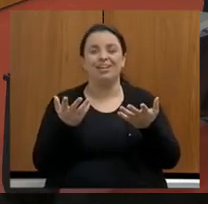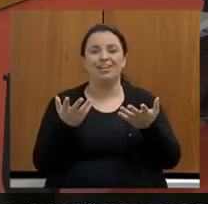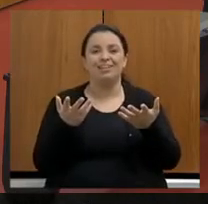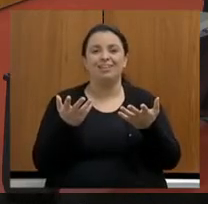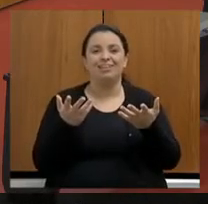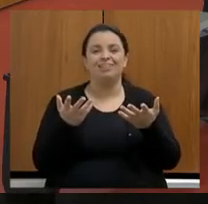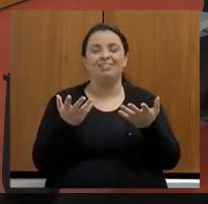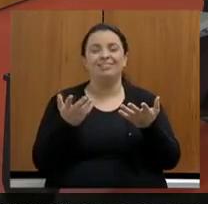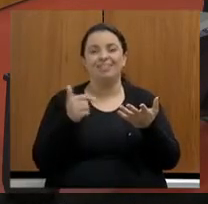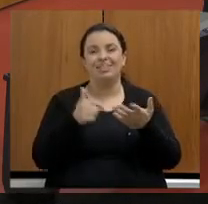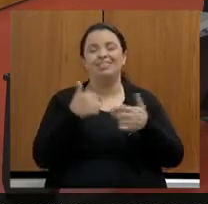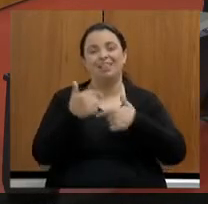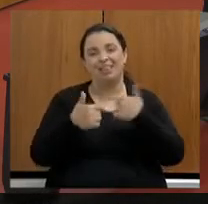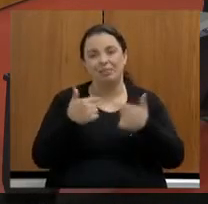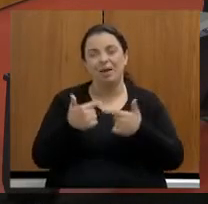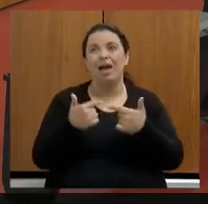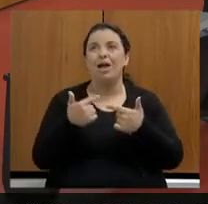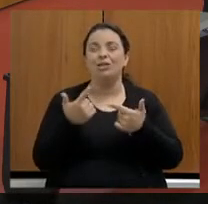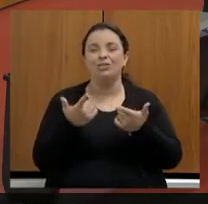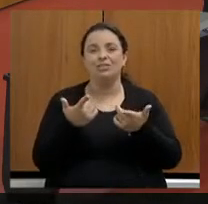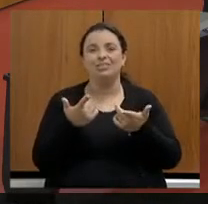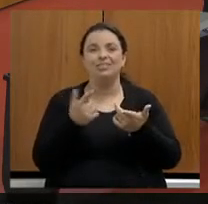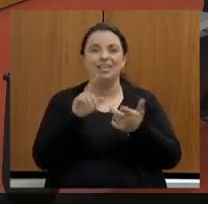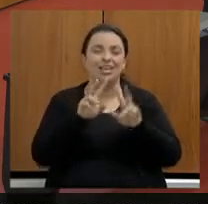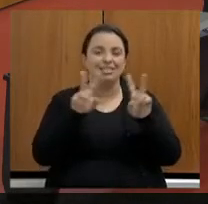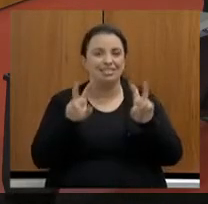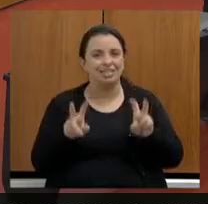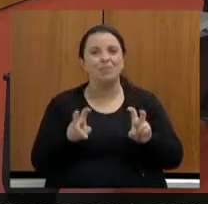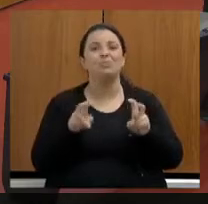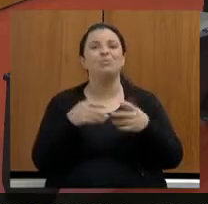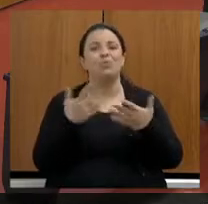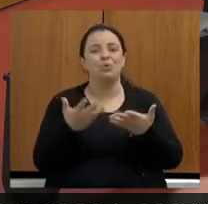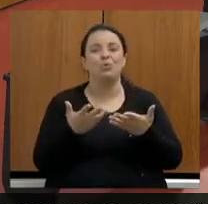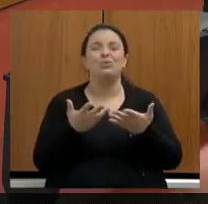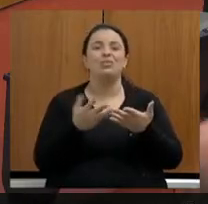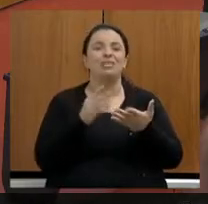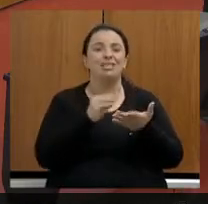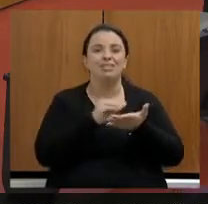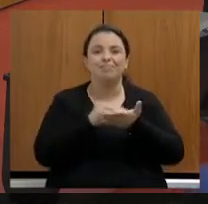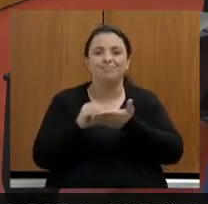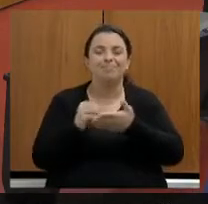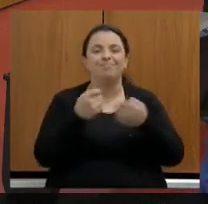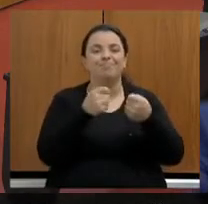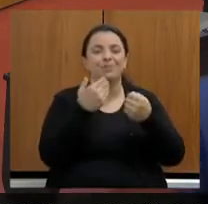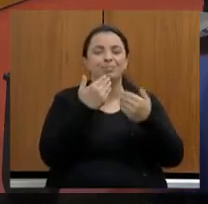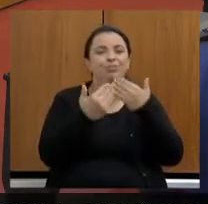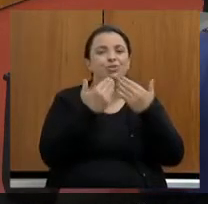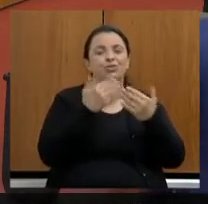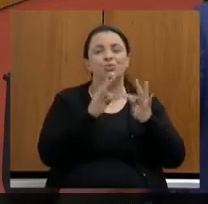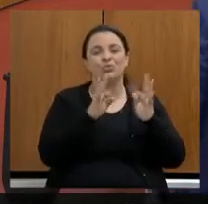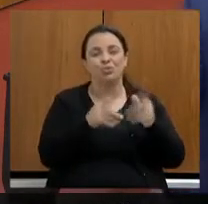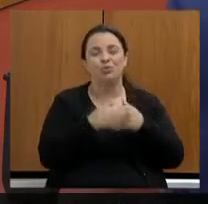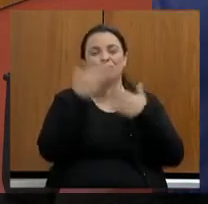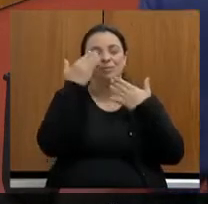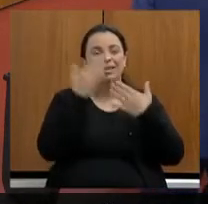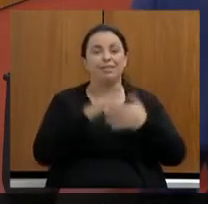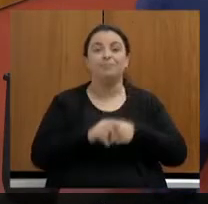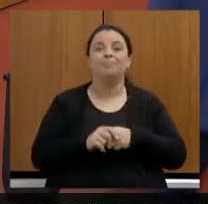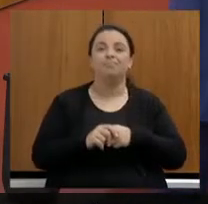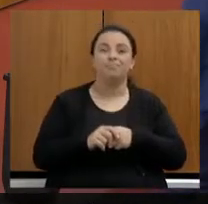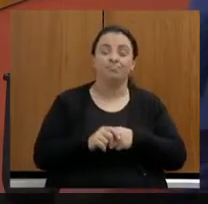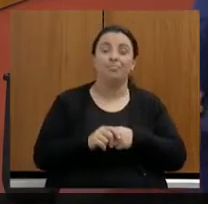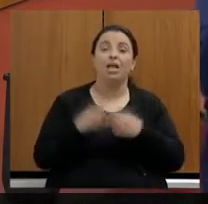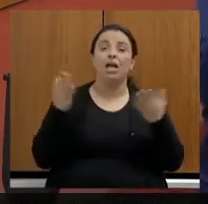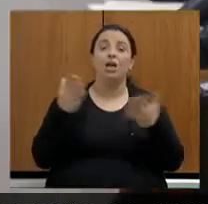nessa com essas demandas todas aí muito G1 é obrigado a deputada com a